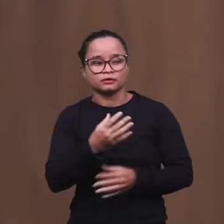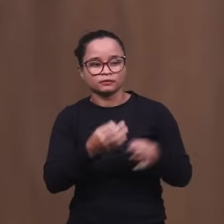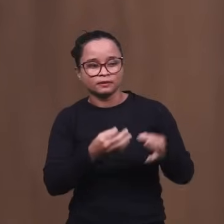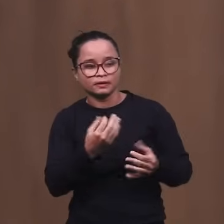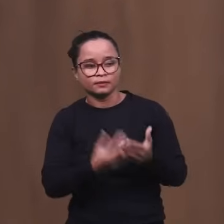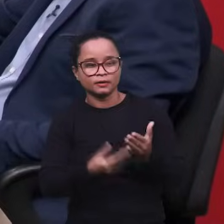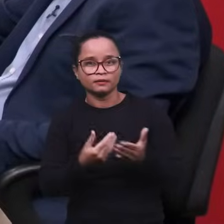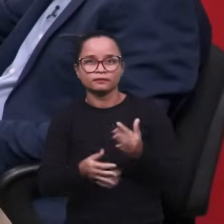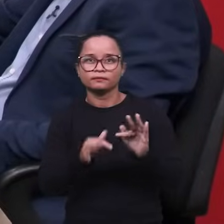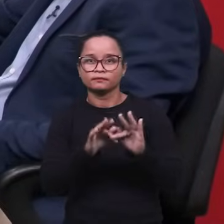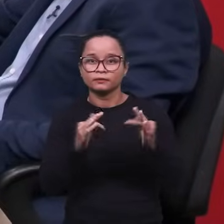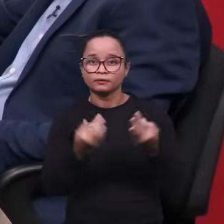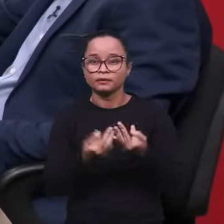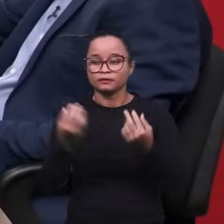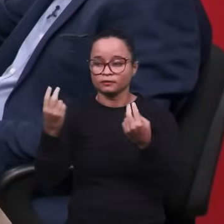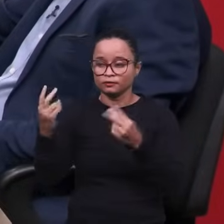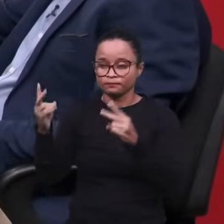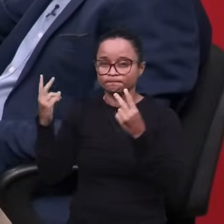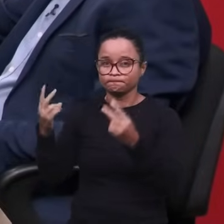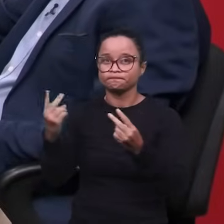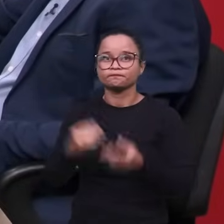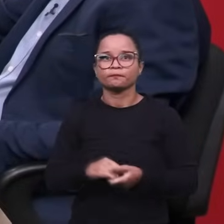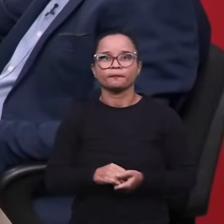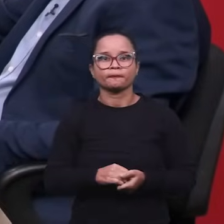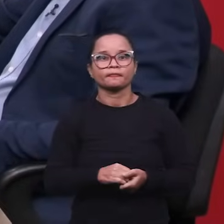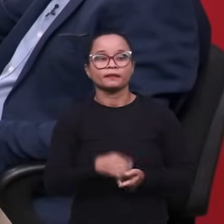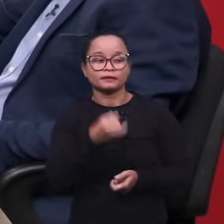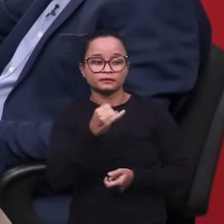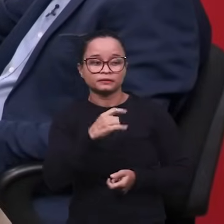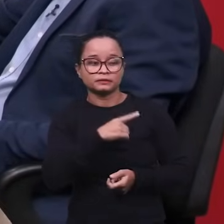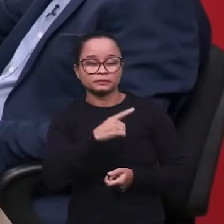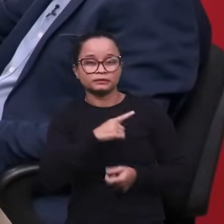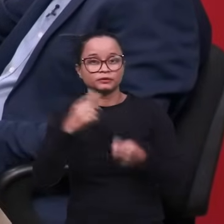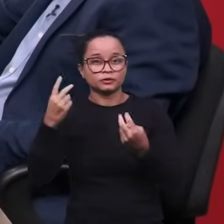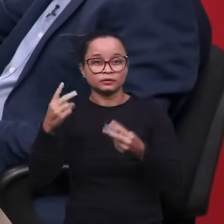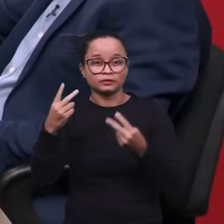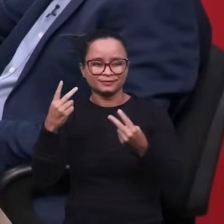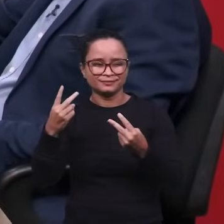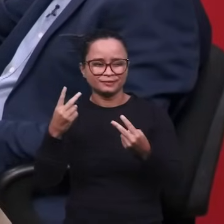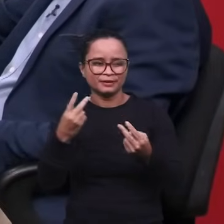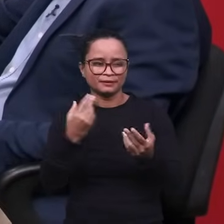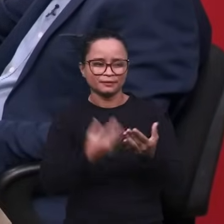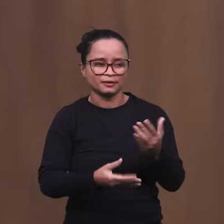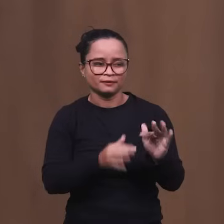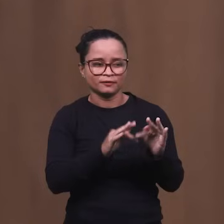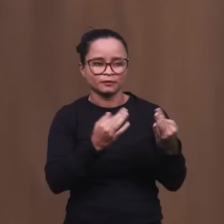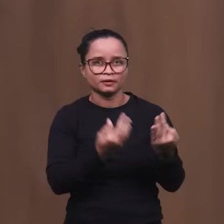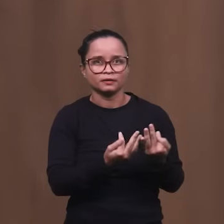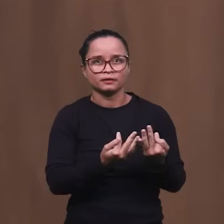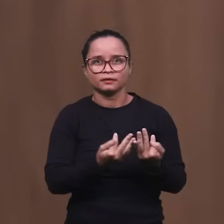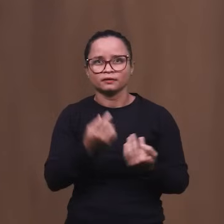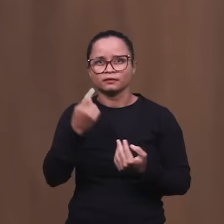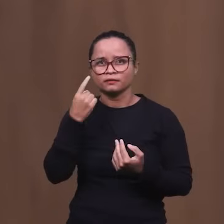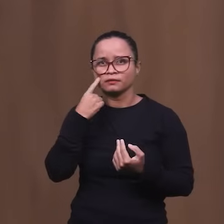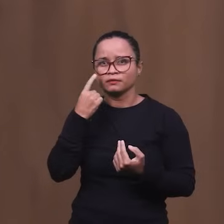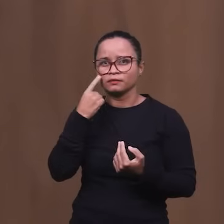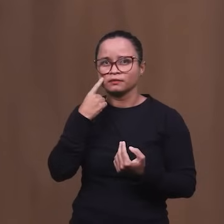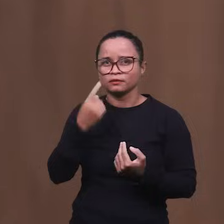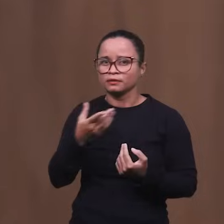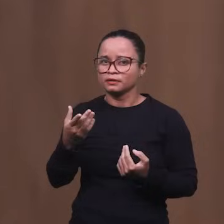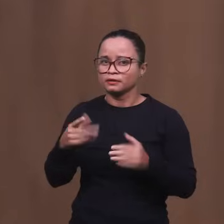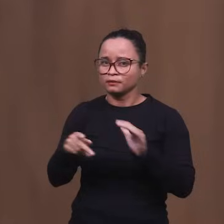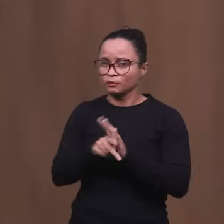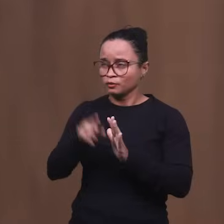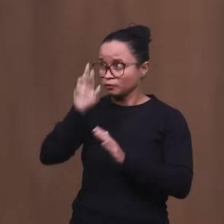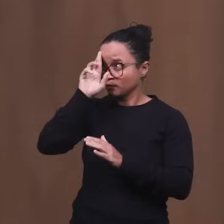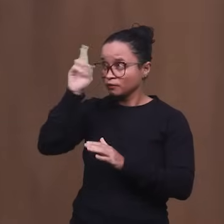a família. Nenhuma vitória na vida, se você tem alguma vitória que você tem que abrir mão da sua família, você tem que ver muito direito se